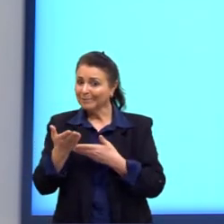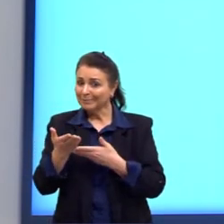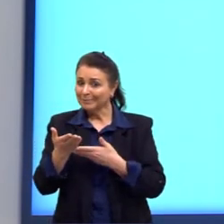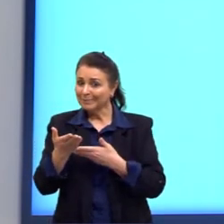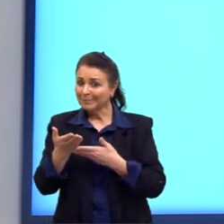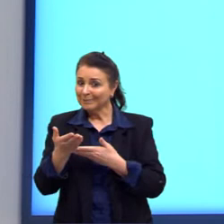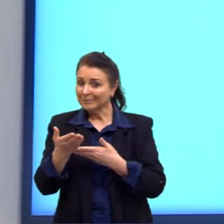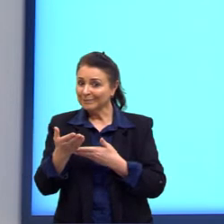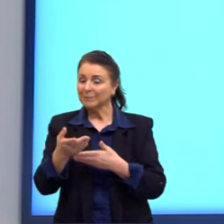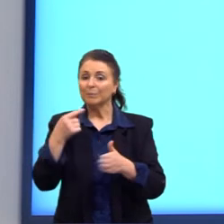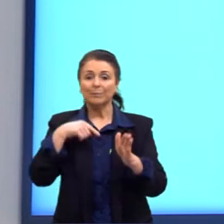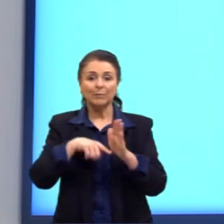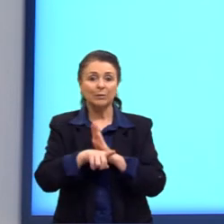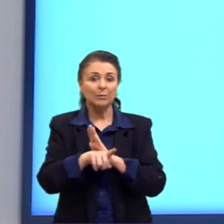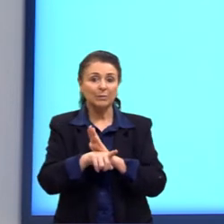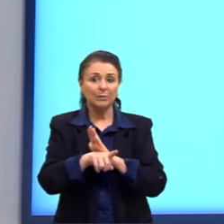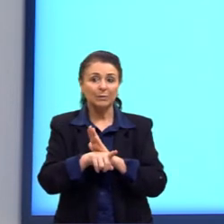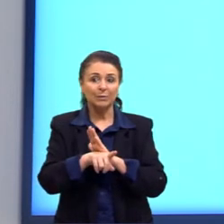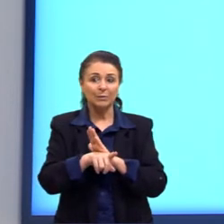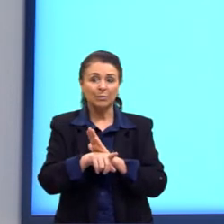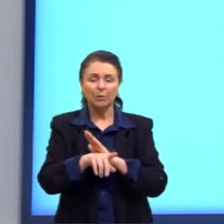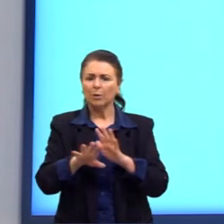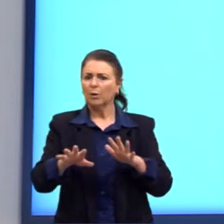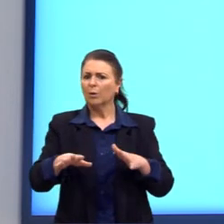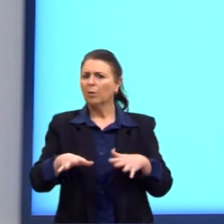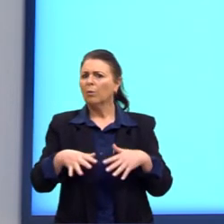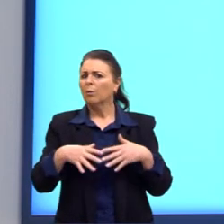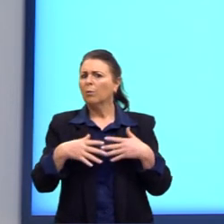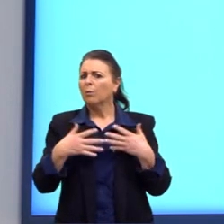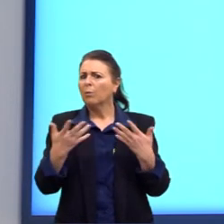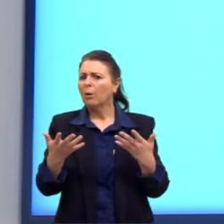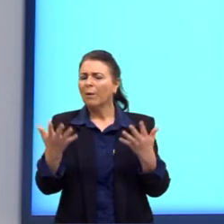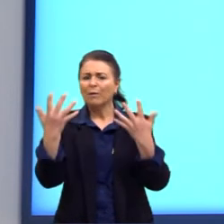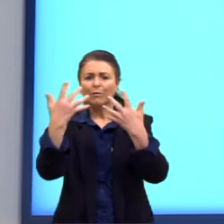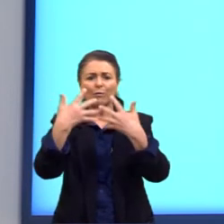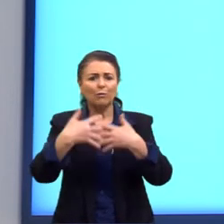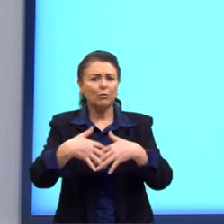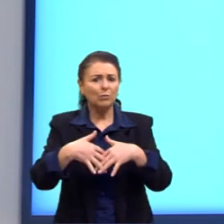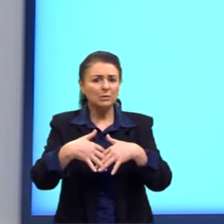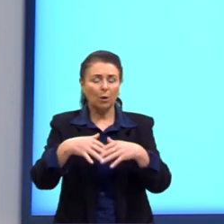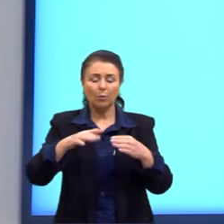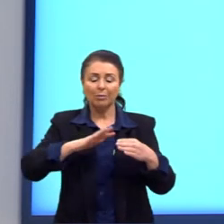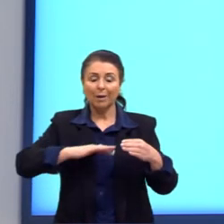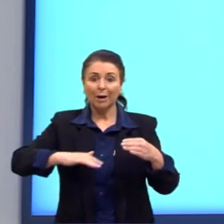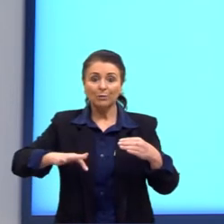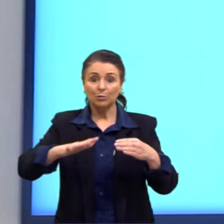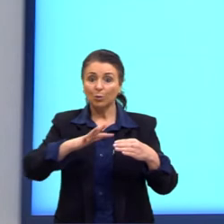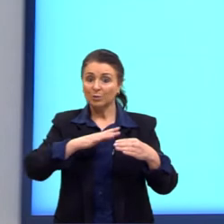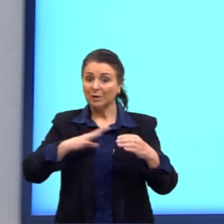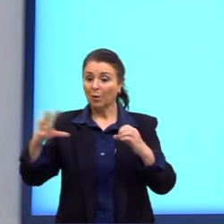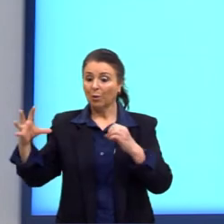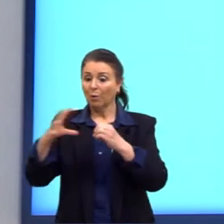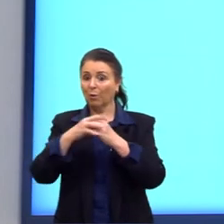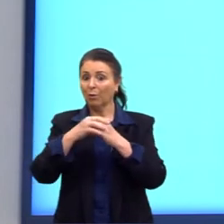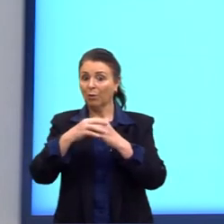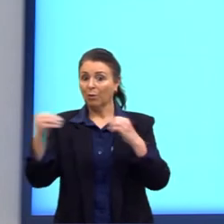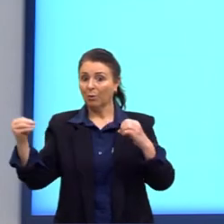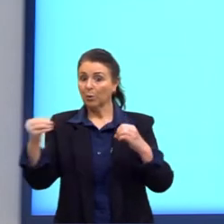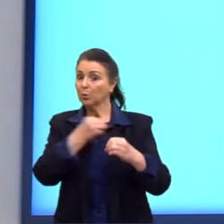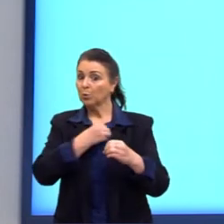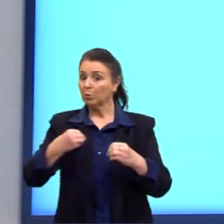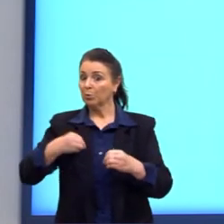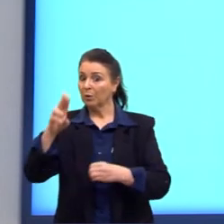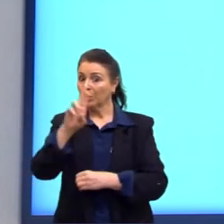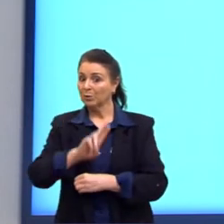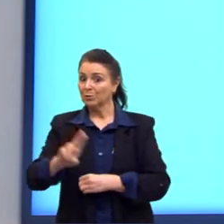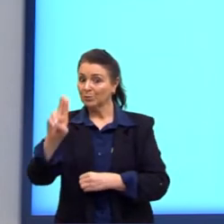então a pergunta qual é a função dessa solução de anticorpos então o que que